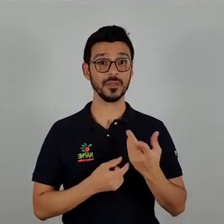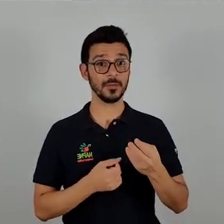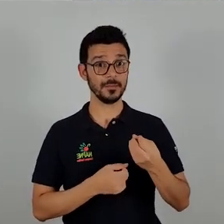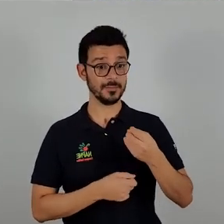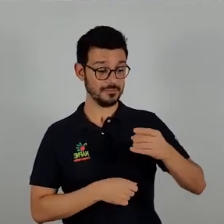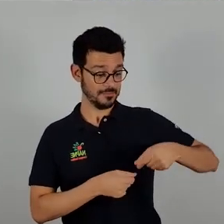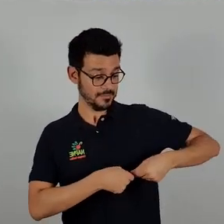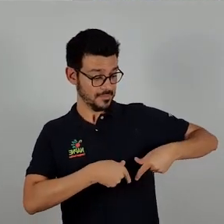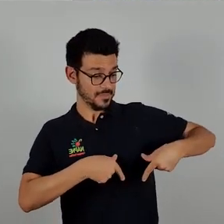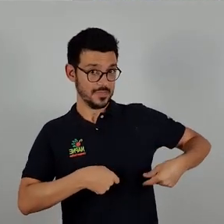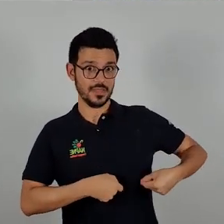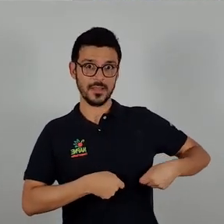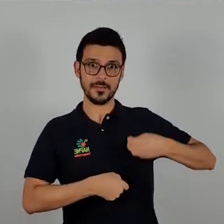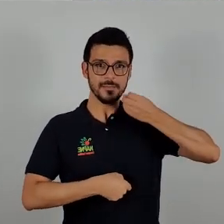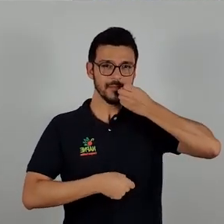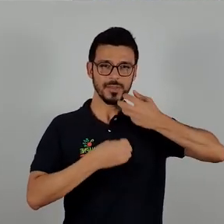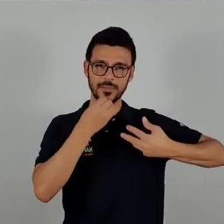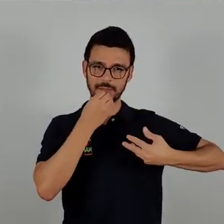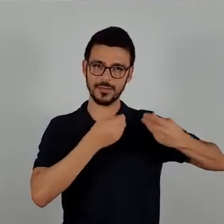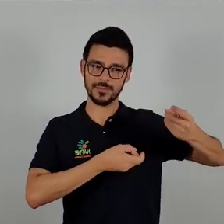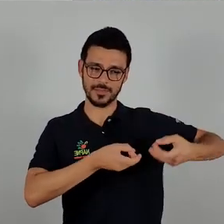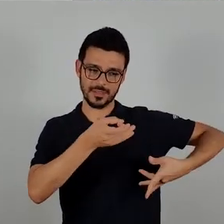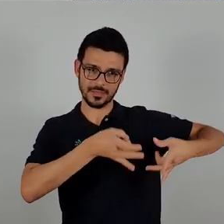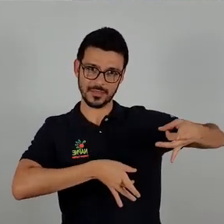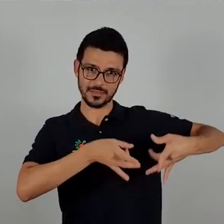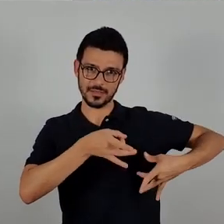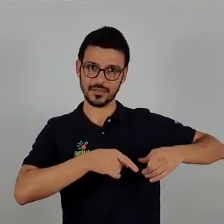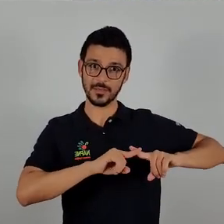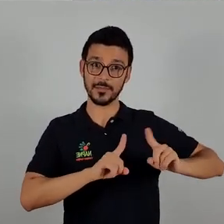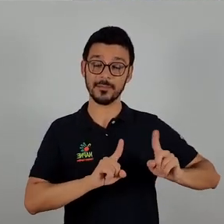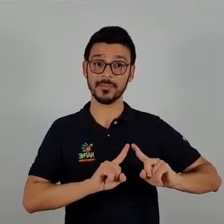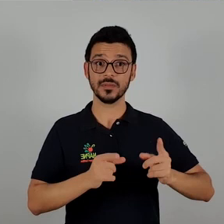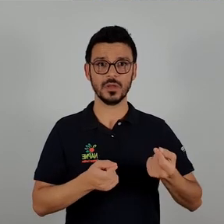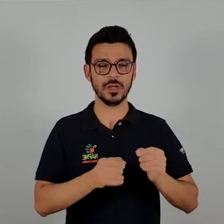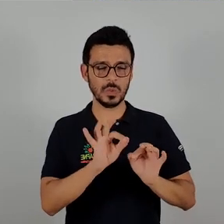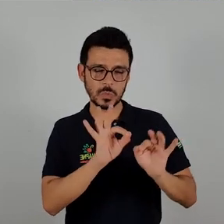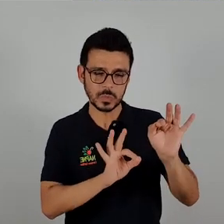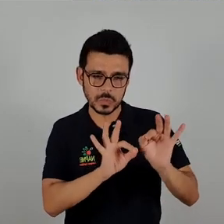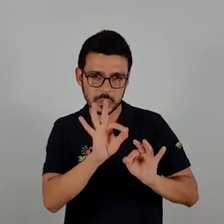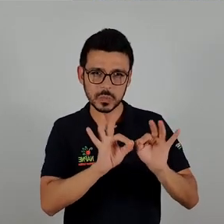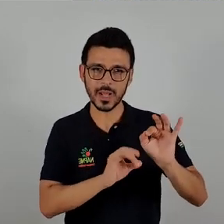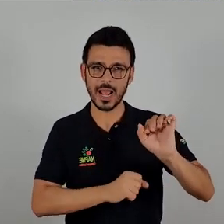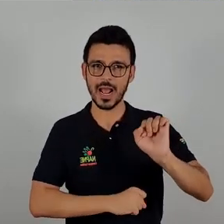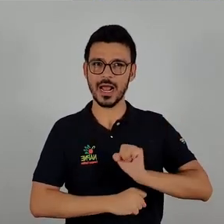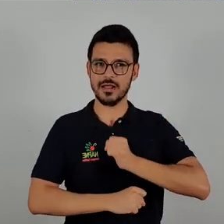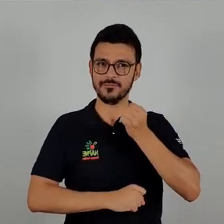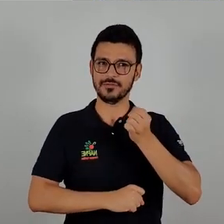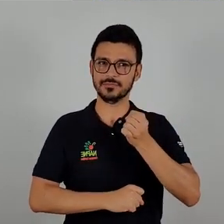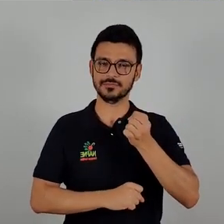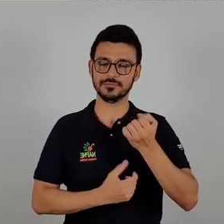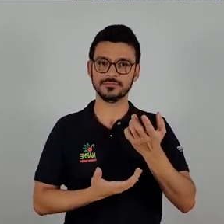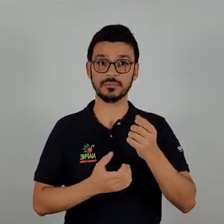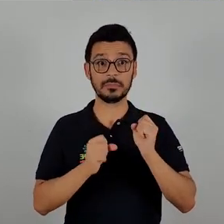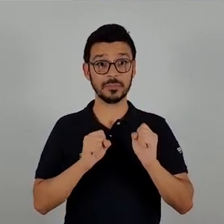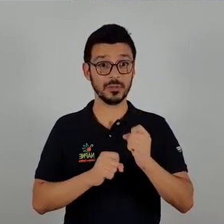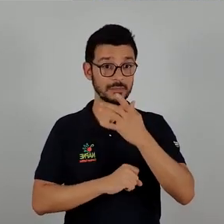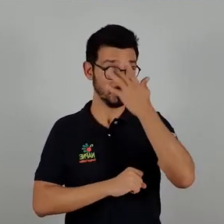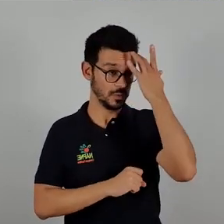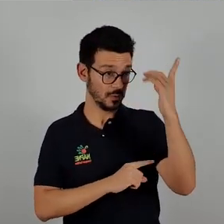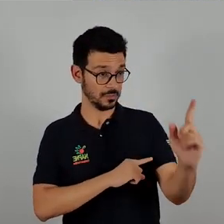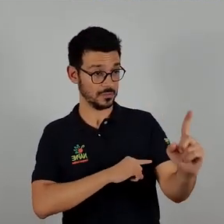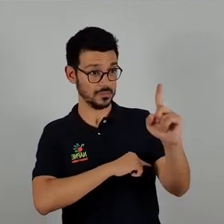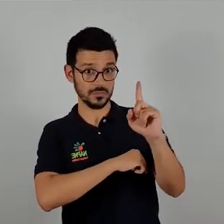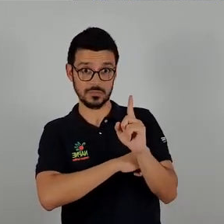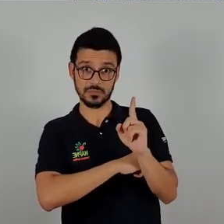E a tendinite, nem lembro, verdade, doutor, nem doeu. Tá? Me perguntaram ali sobre a vesícula, né? A vesícula é o